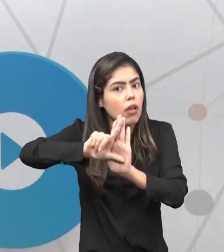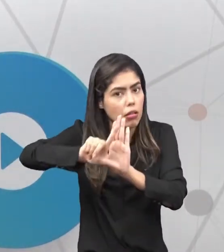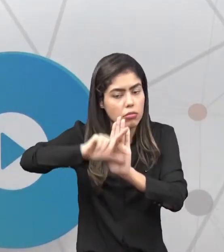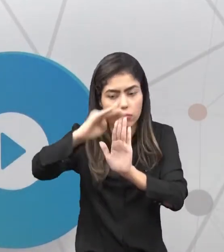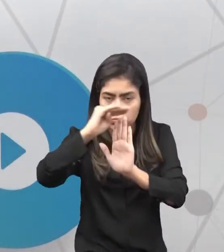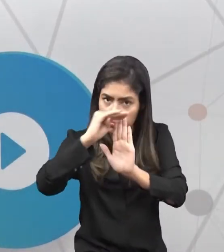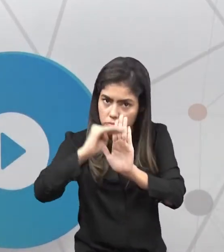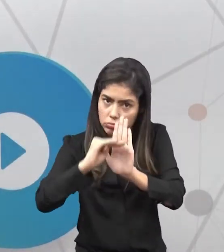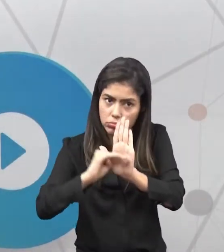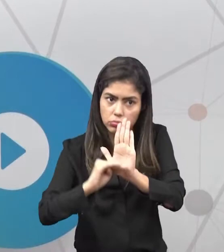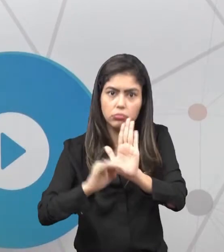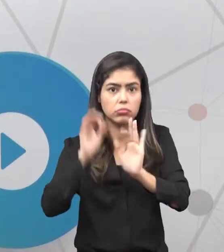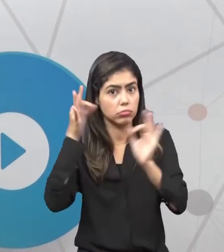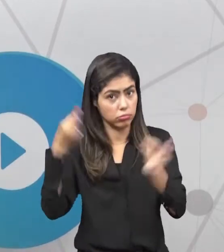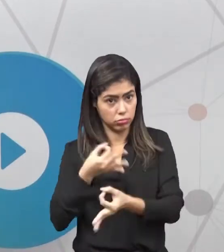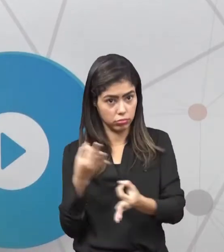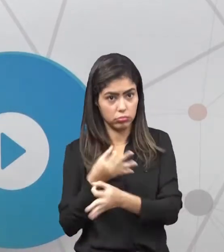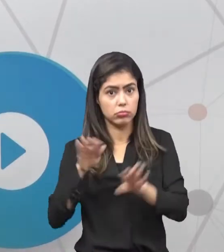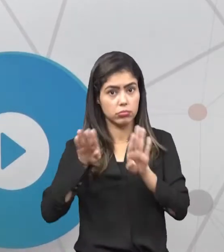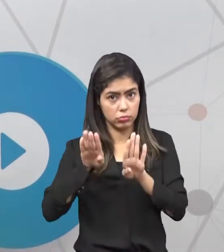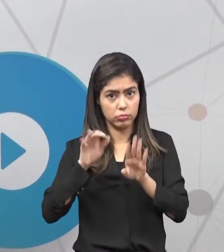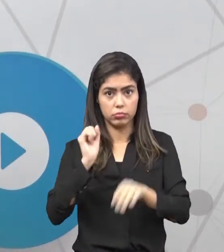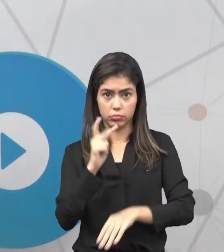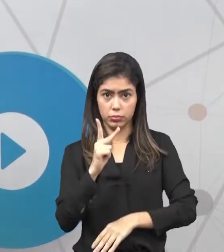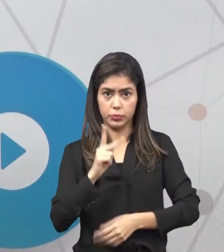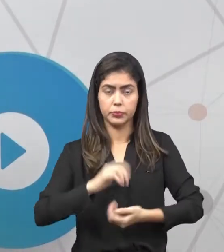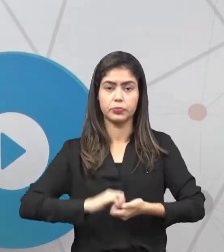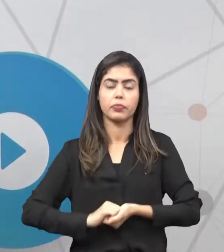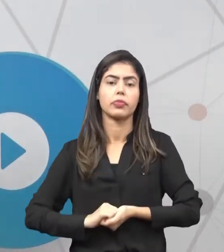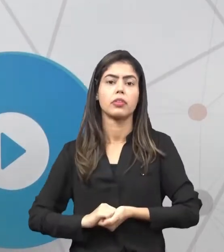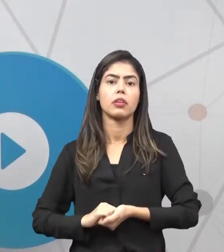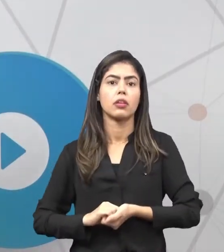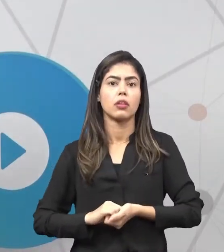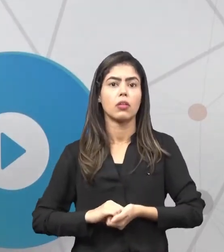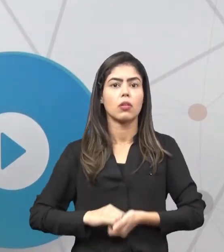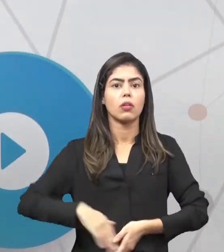dos limites da lei, daquilo que lhe é permitido. O